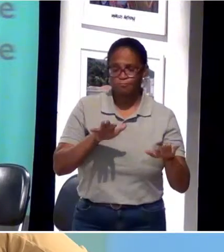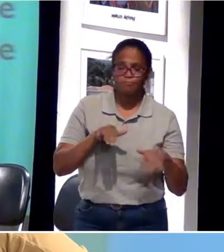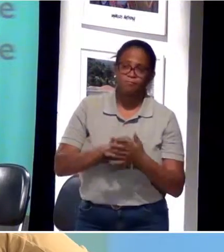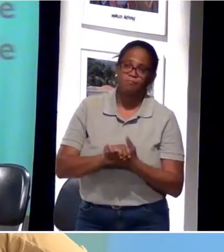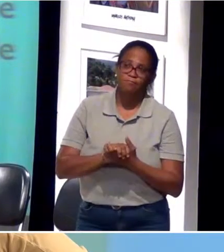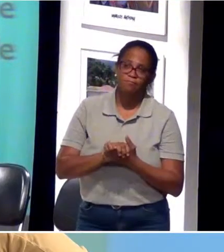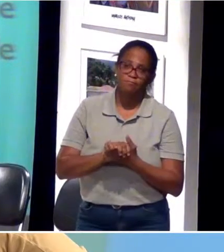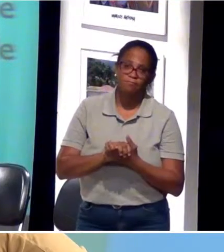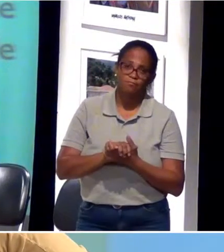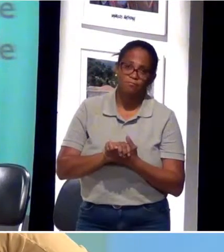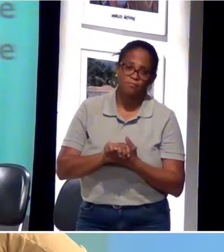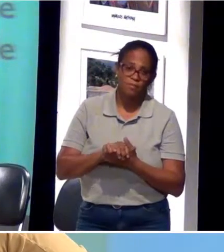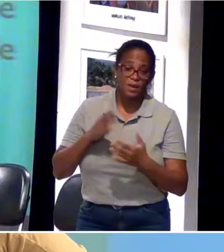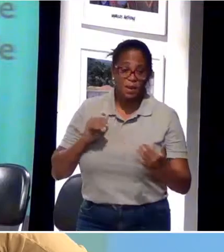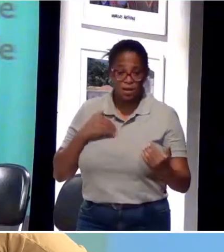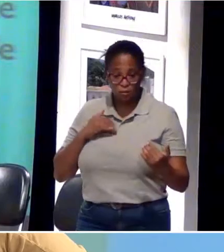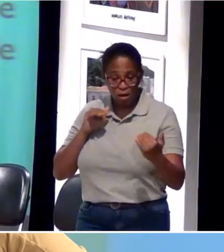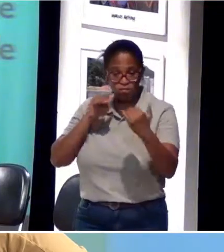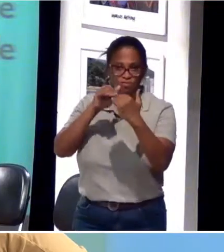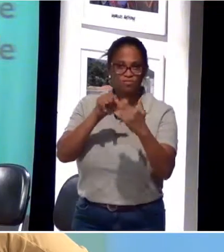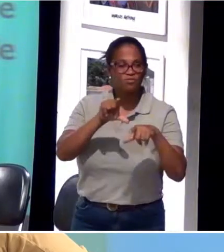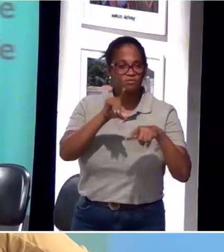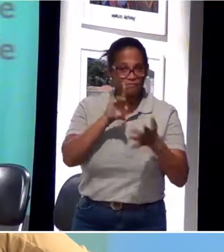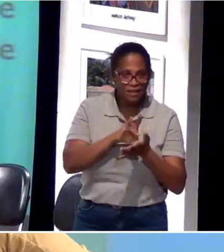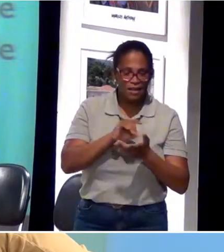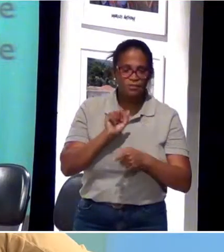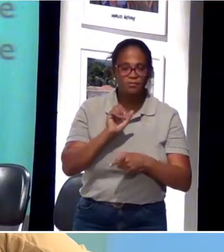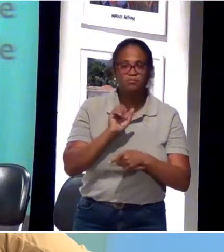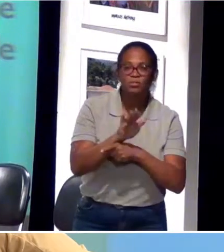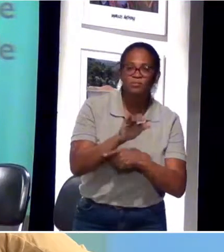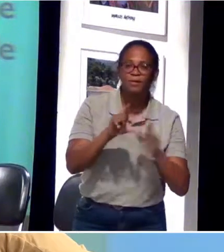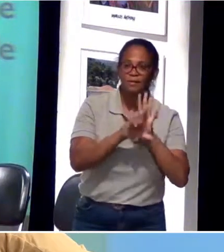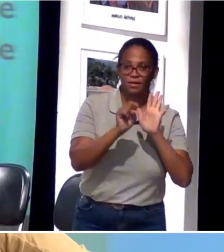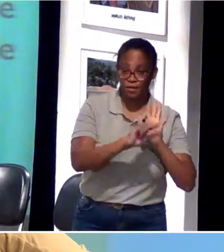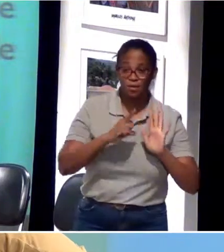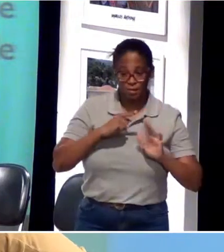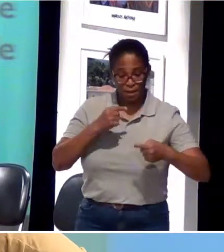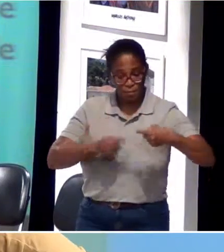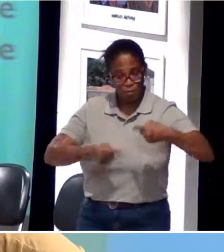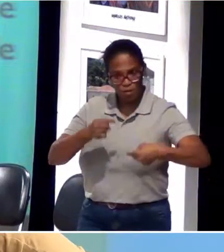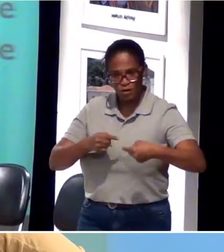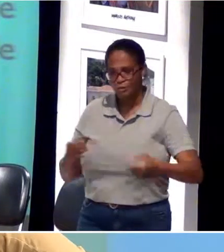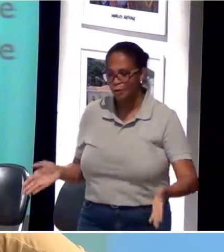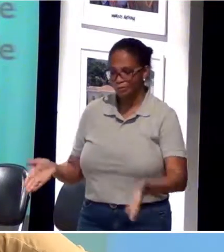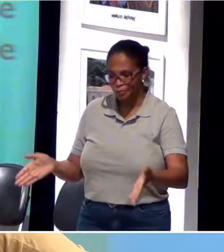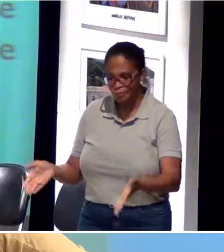corresponde ao aumento do ato infracional. A gente tem uma política que privilegia